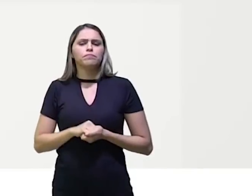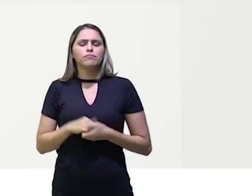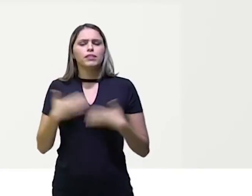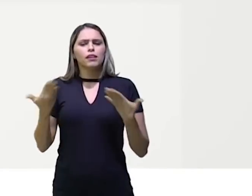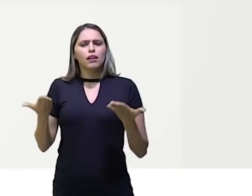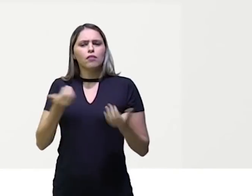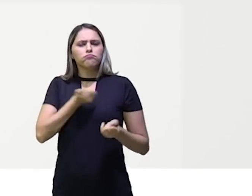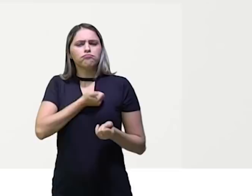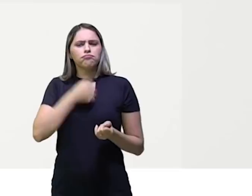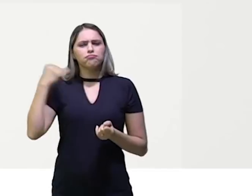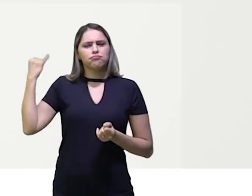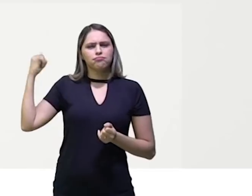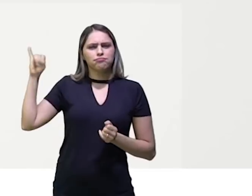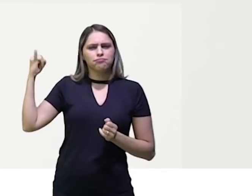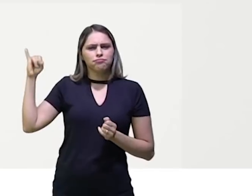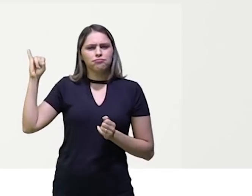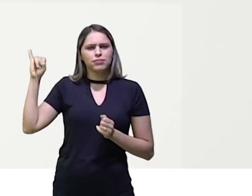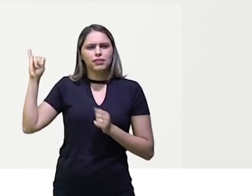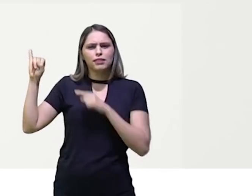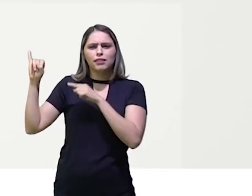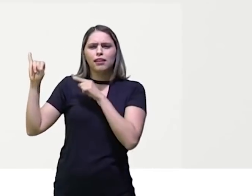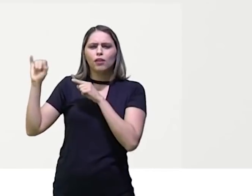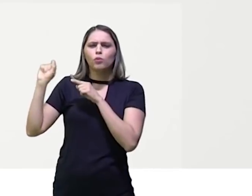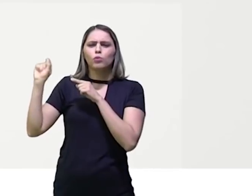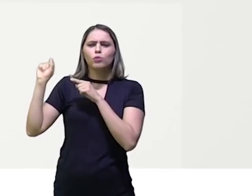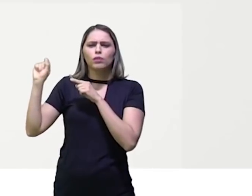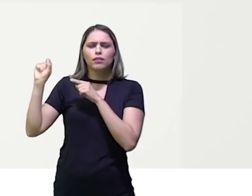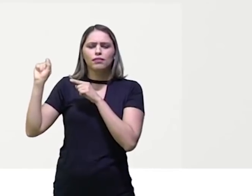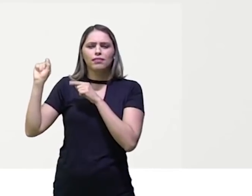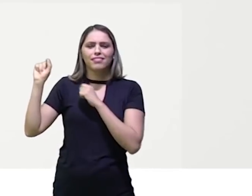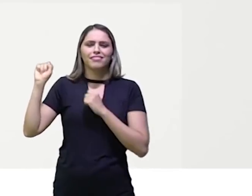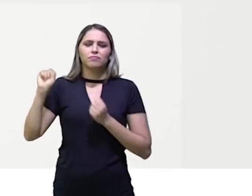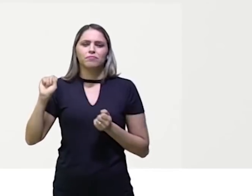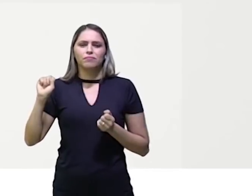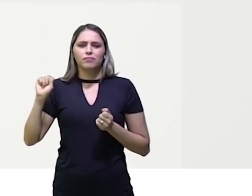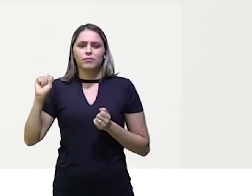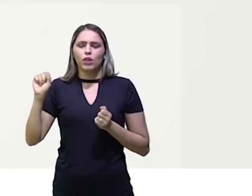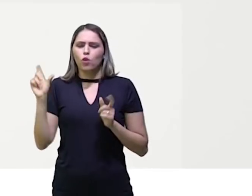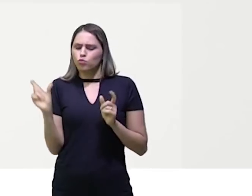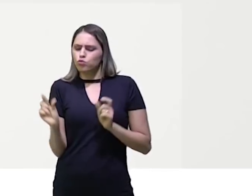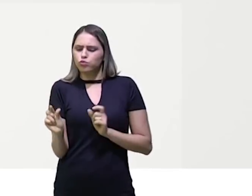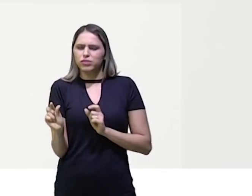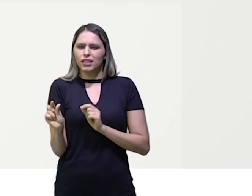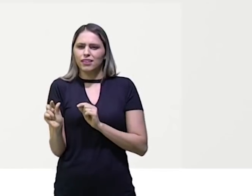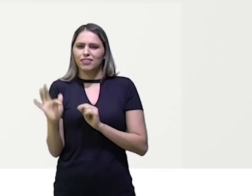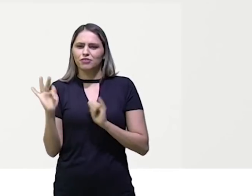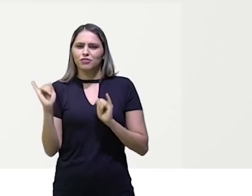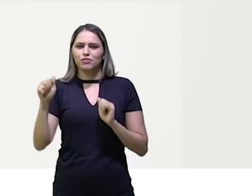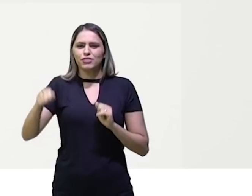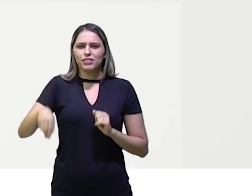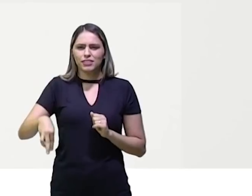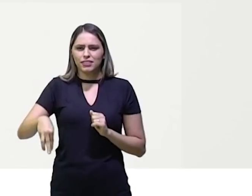os números ímpares são aqueles números terminados, olha, comigo. Em